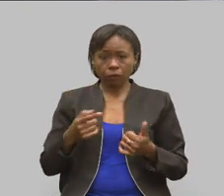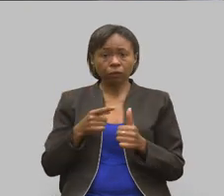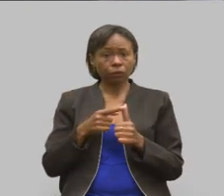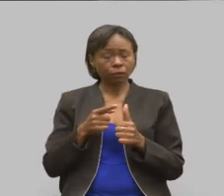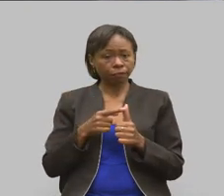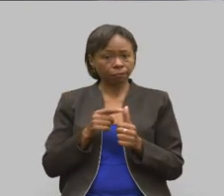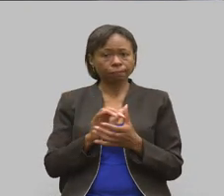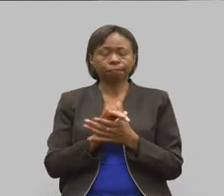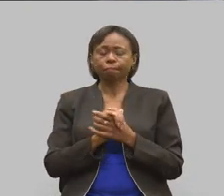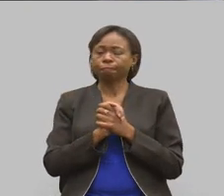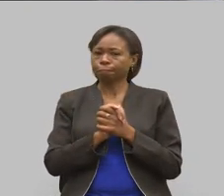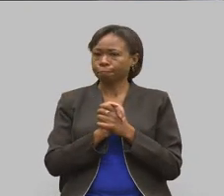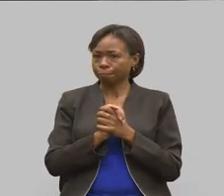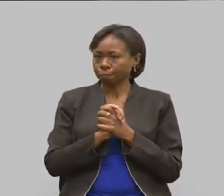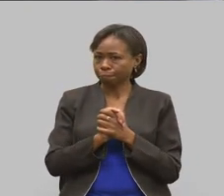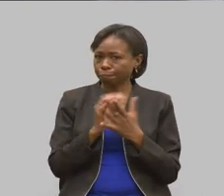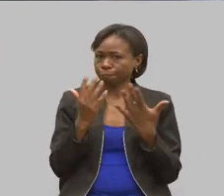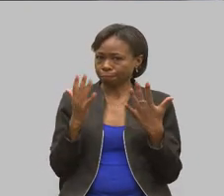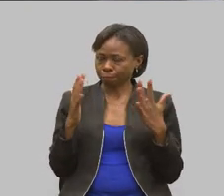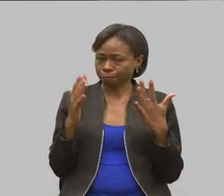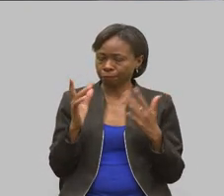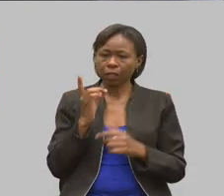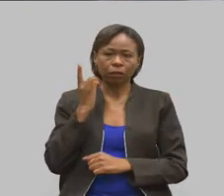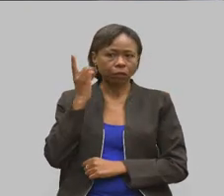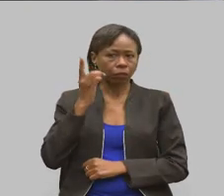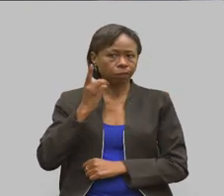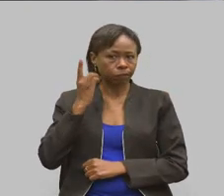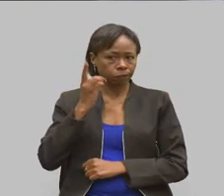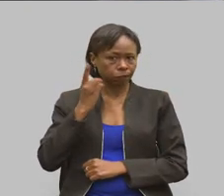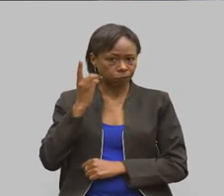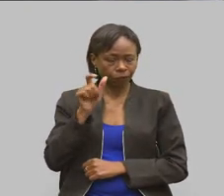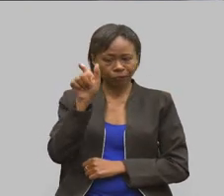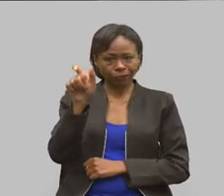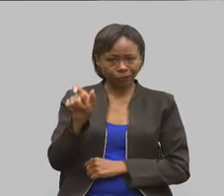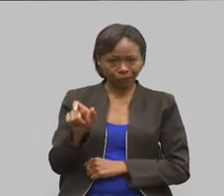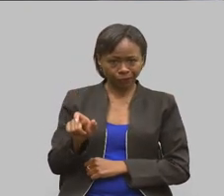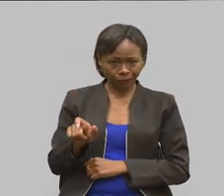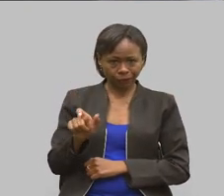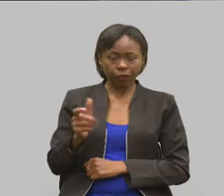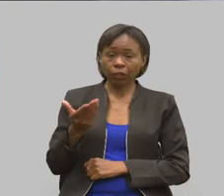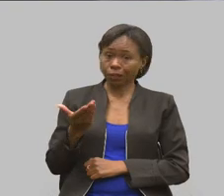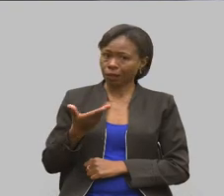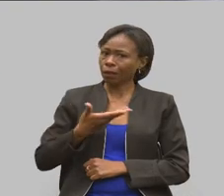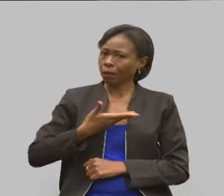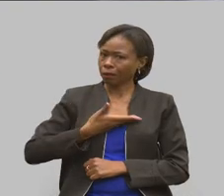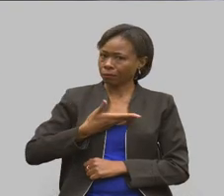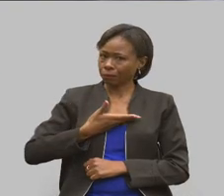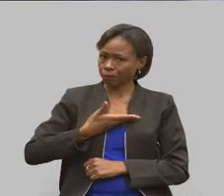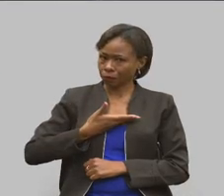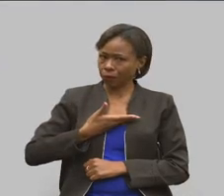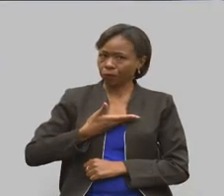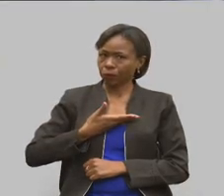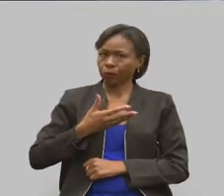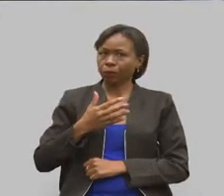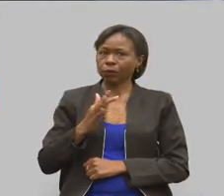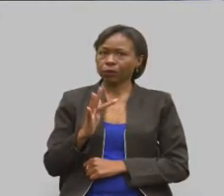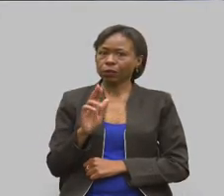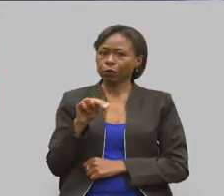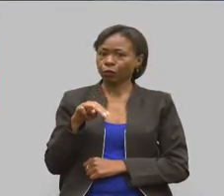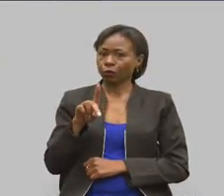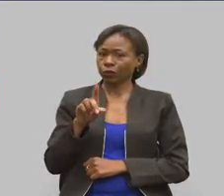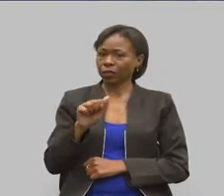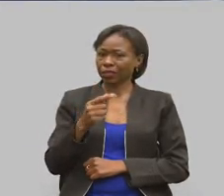parabenizando o nosso Deputado e amigo grego da fundação Deputado